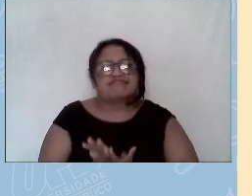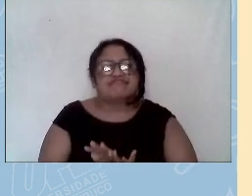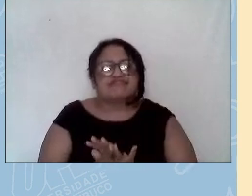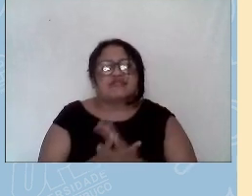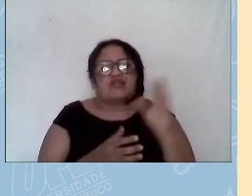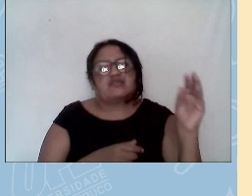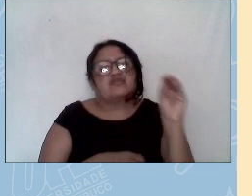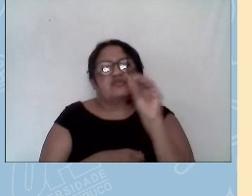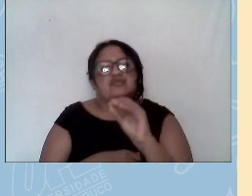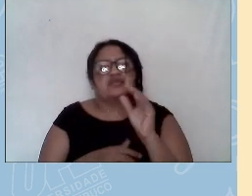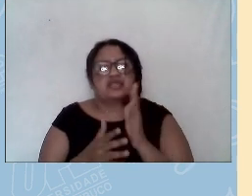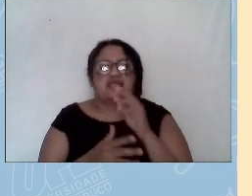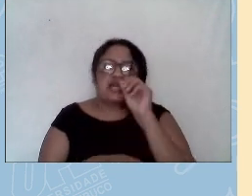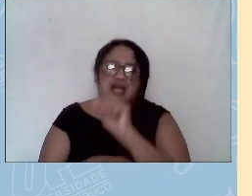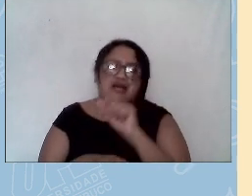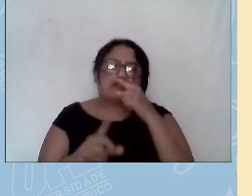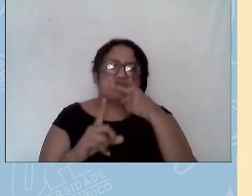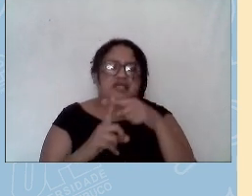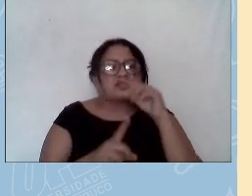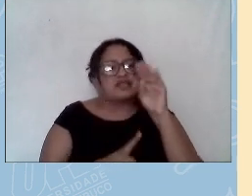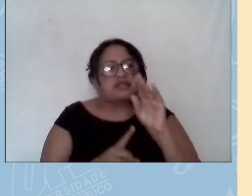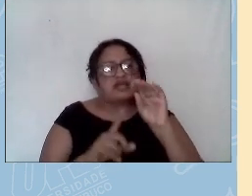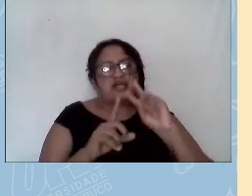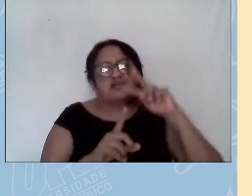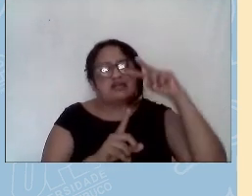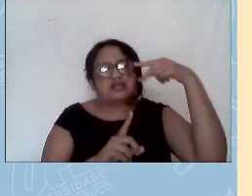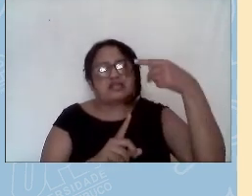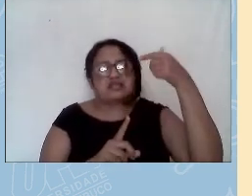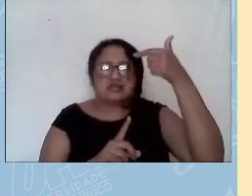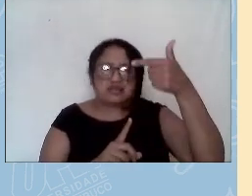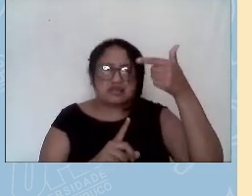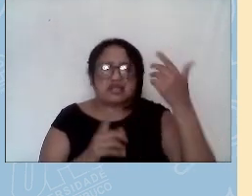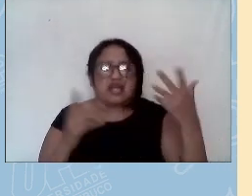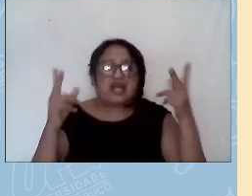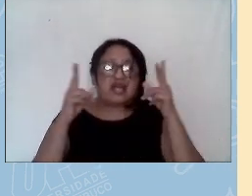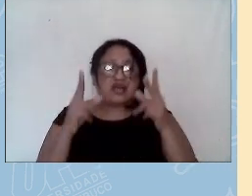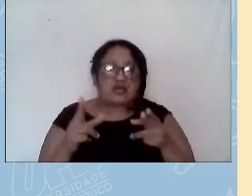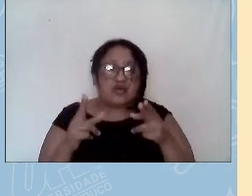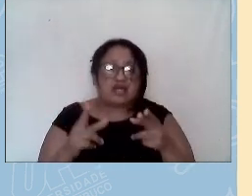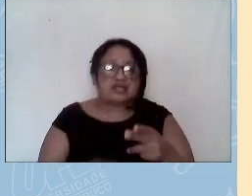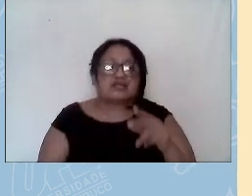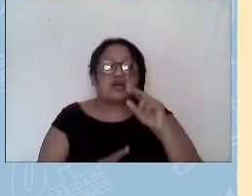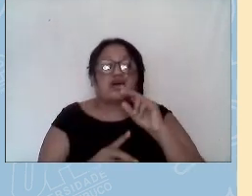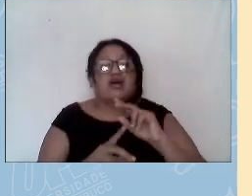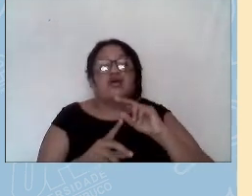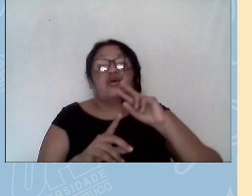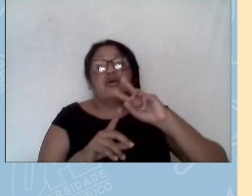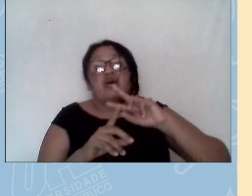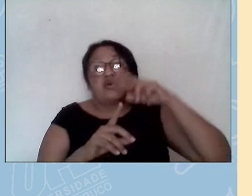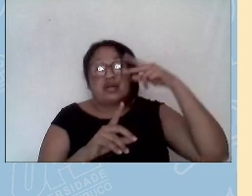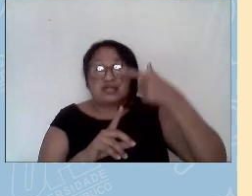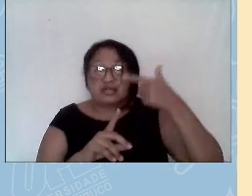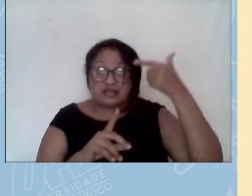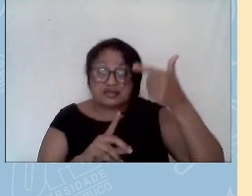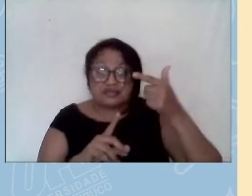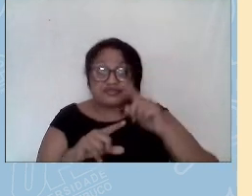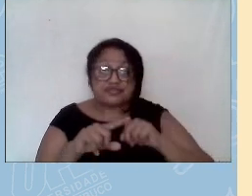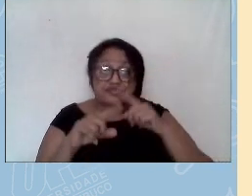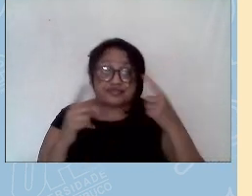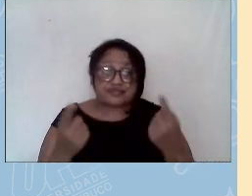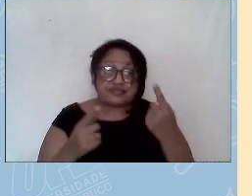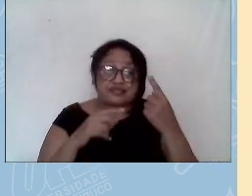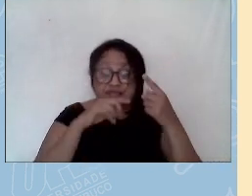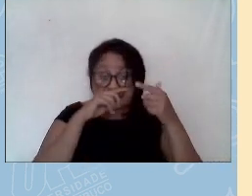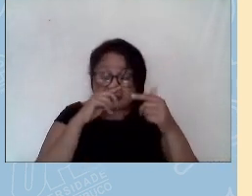colocado que A mais B elevado ao quadrado é igual a A ao quadrado mais 2AB mais B ao quadrado